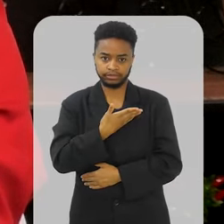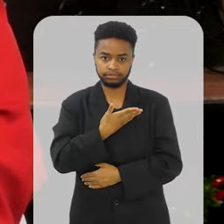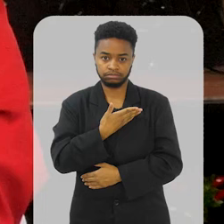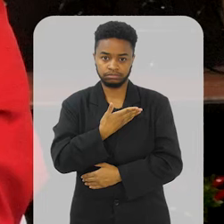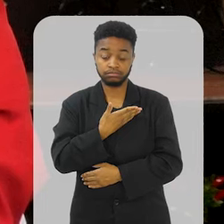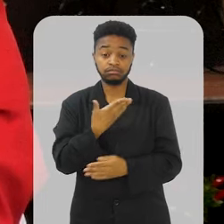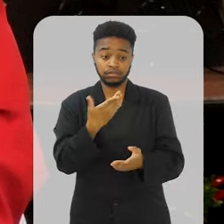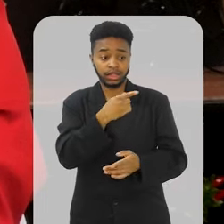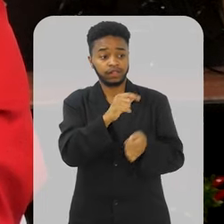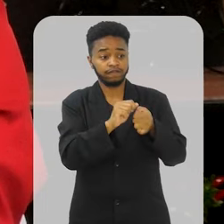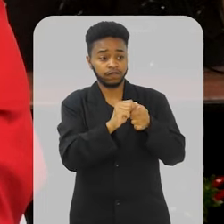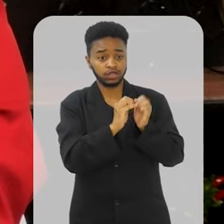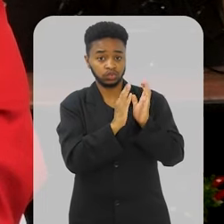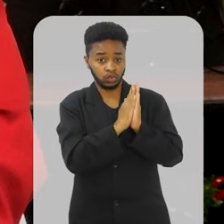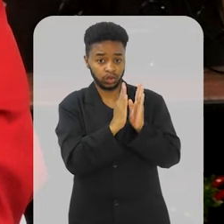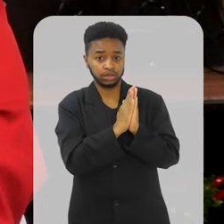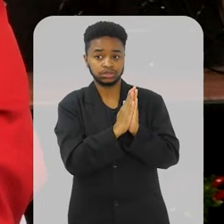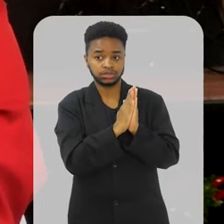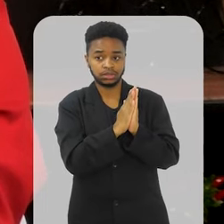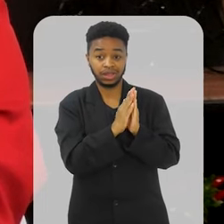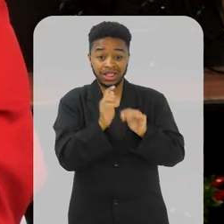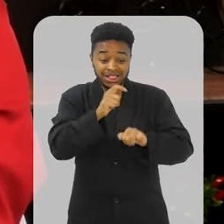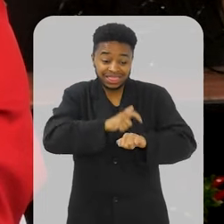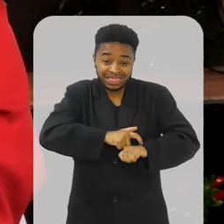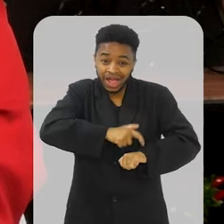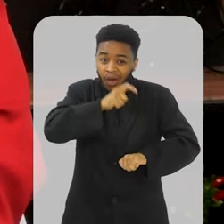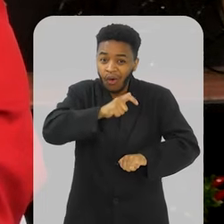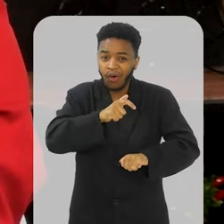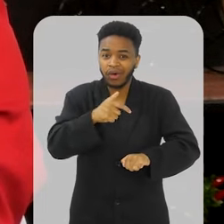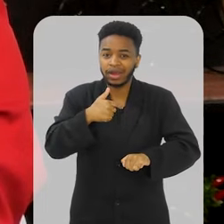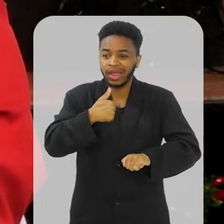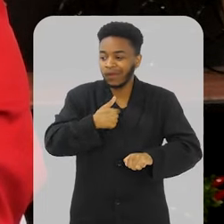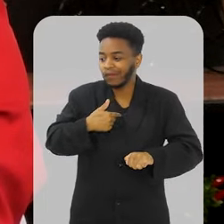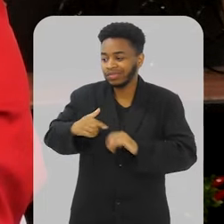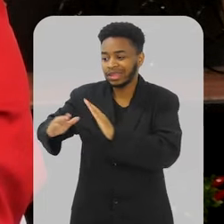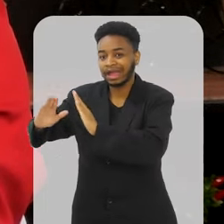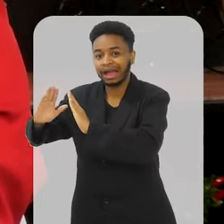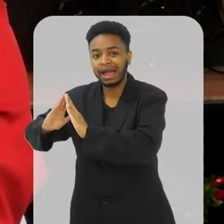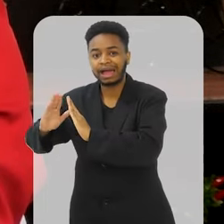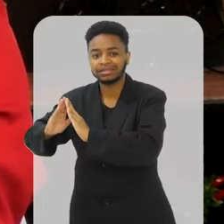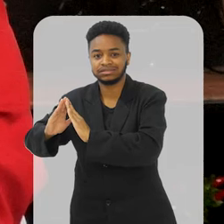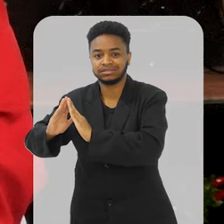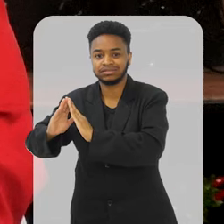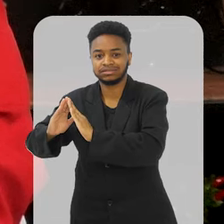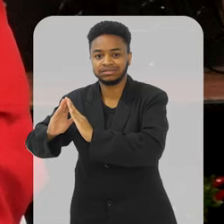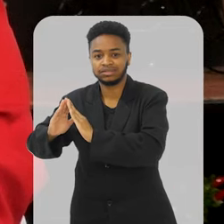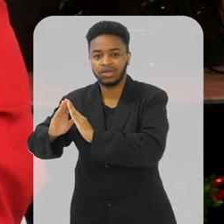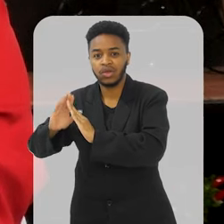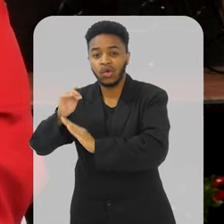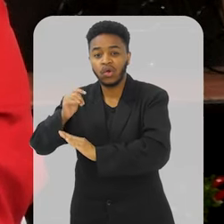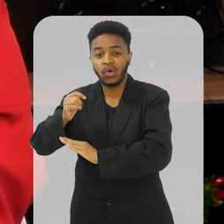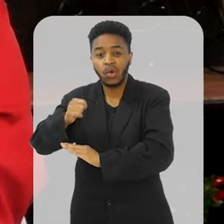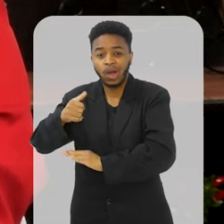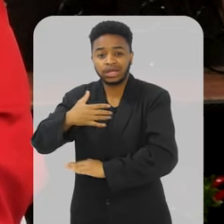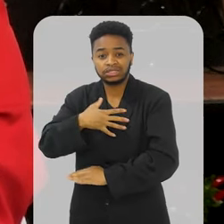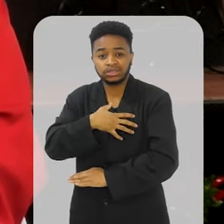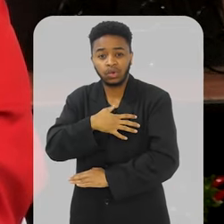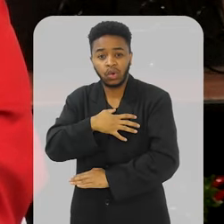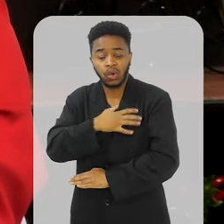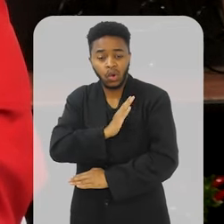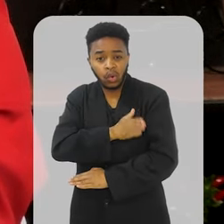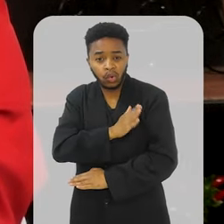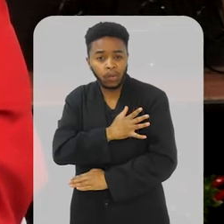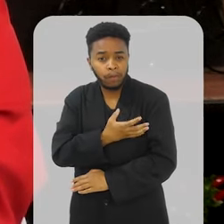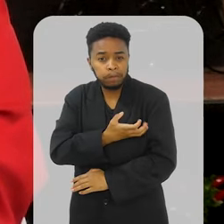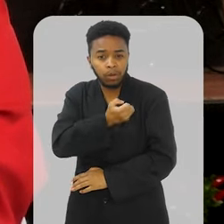ele fez aquela oração naquele momento que eu estava em casa quase infartando